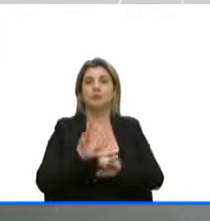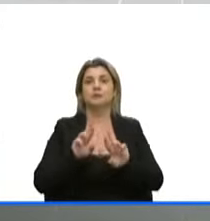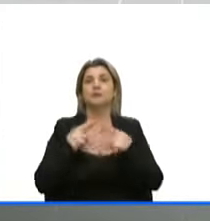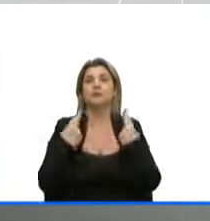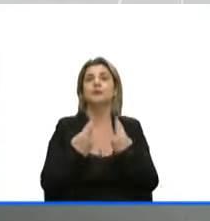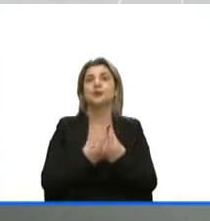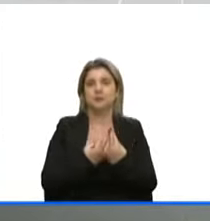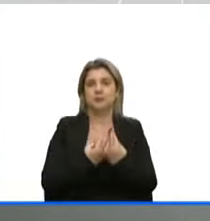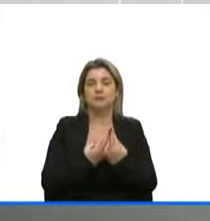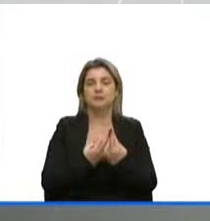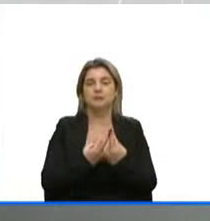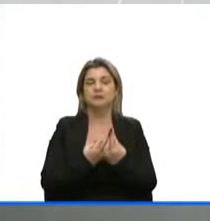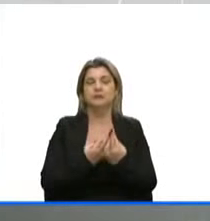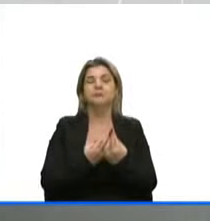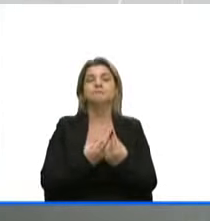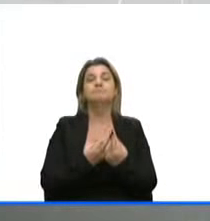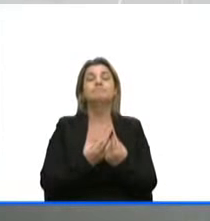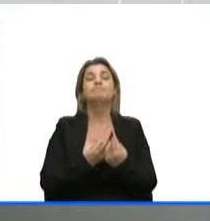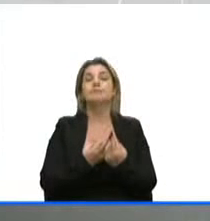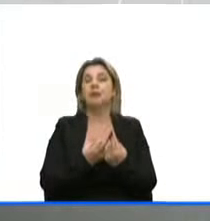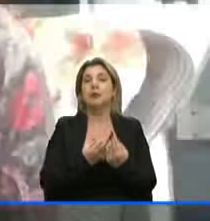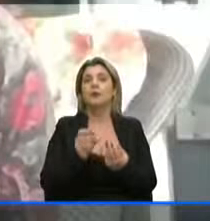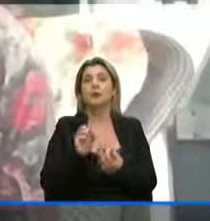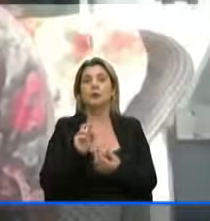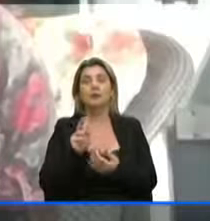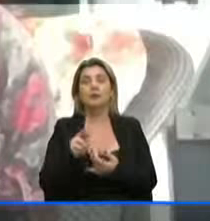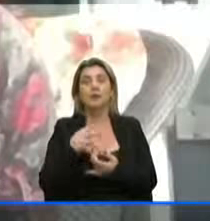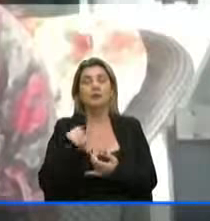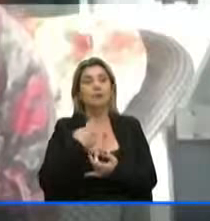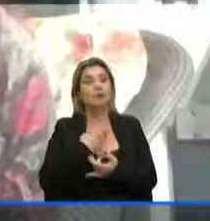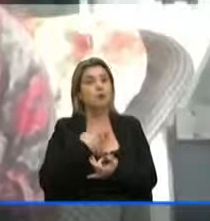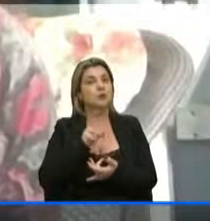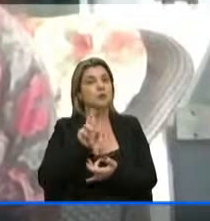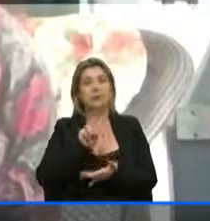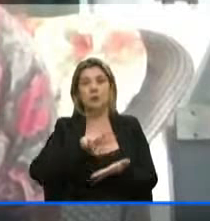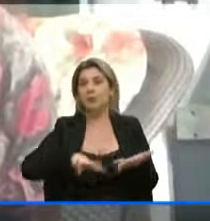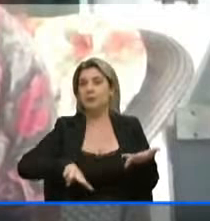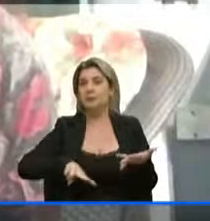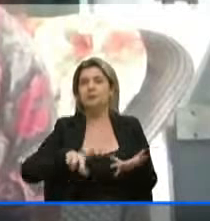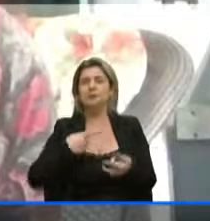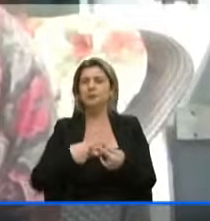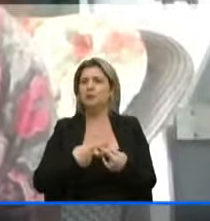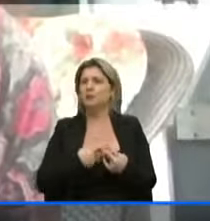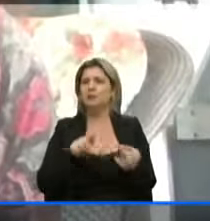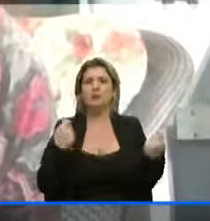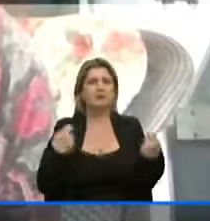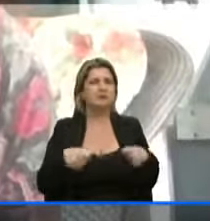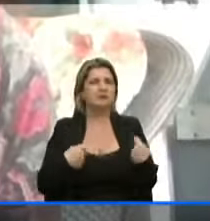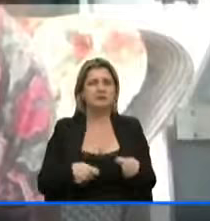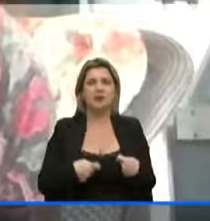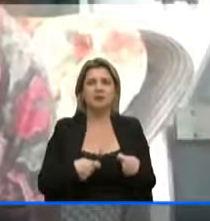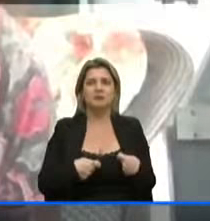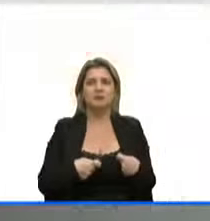Ah, tá. Então a gente não tem lido por não ser necessário isso. Mas tem as justificativas?